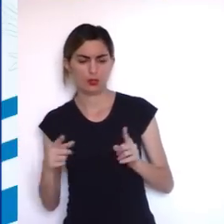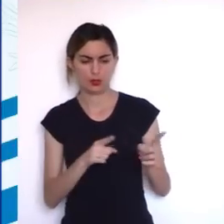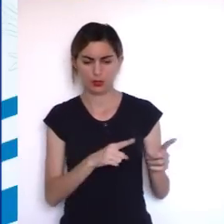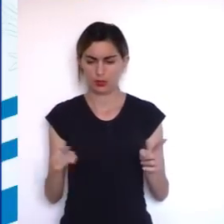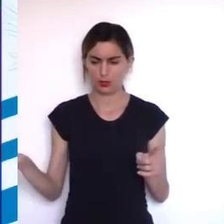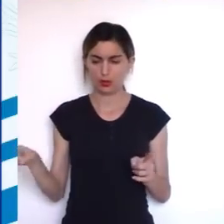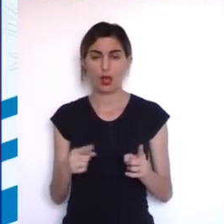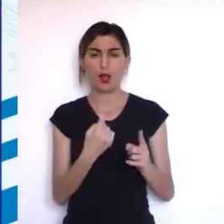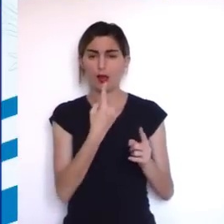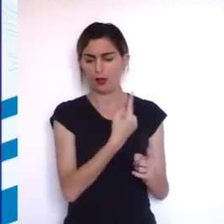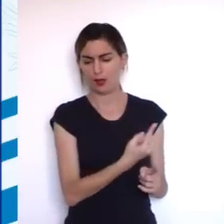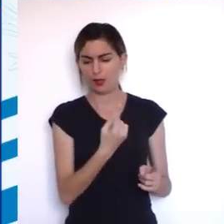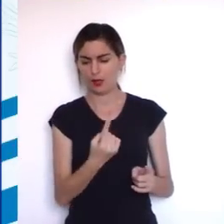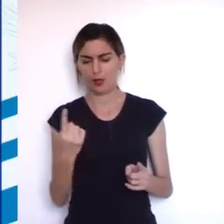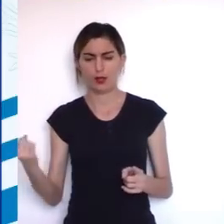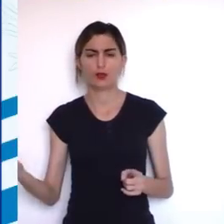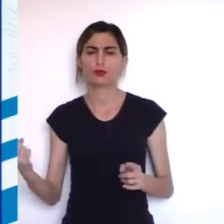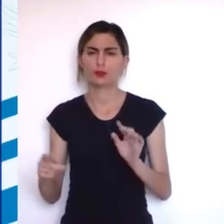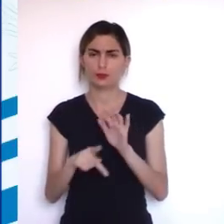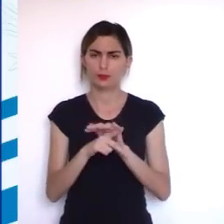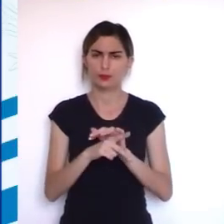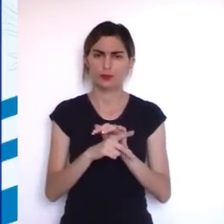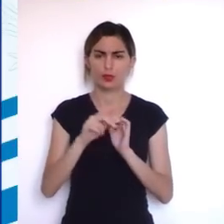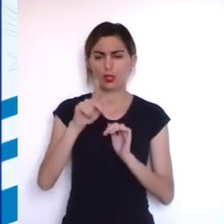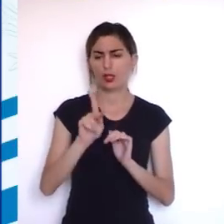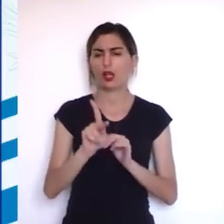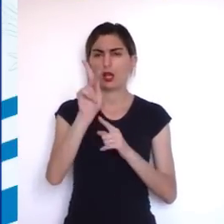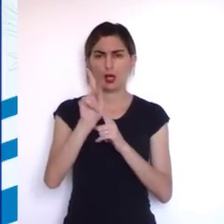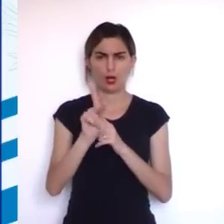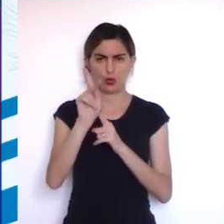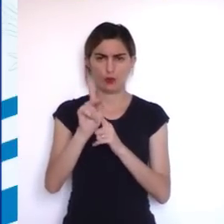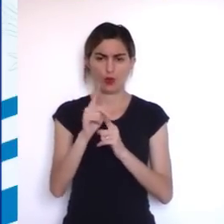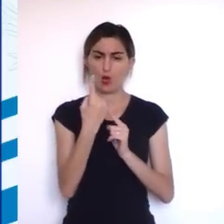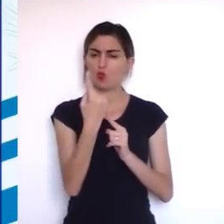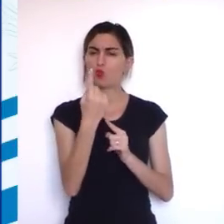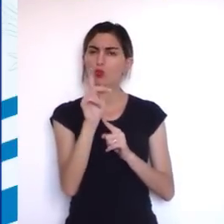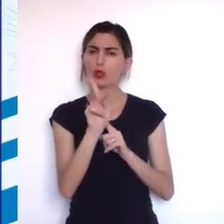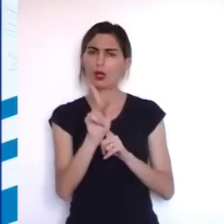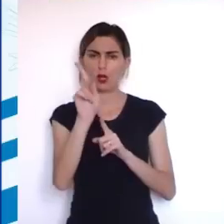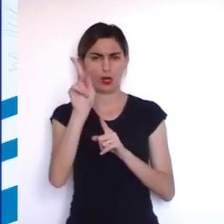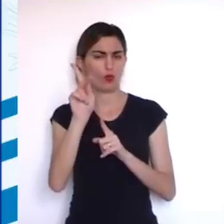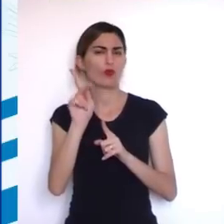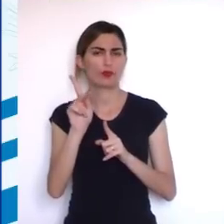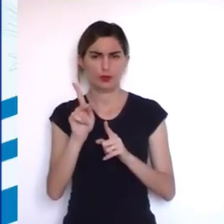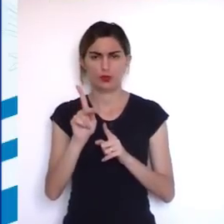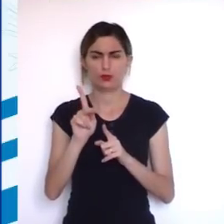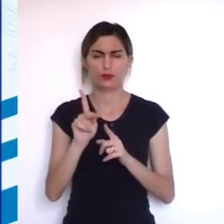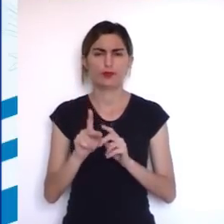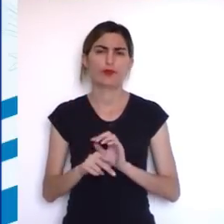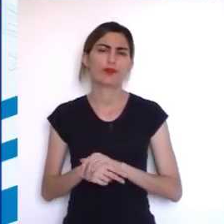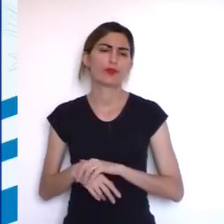373. Cada unidade corresponde aí em Kelvin, a 1 Kelvin na realidade.